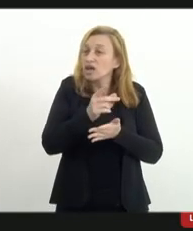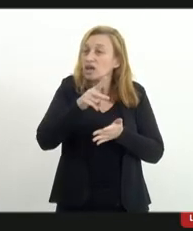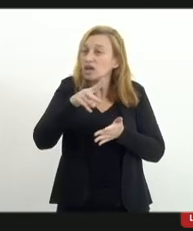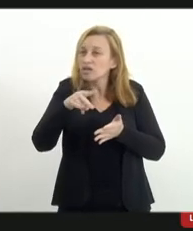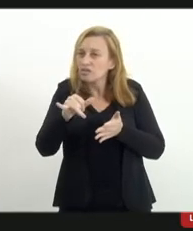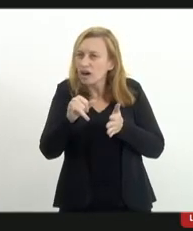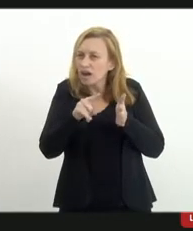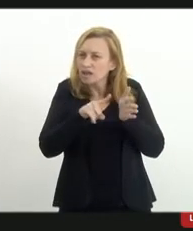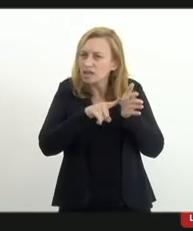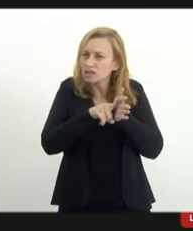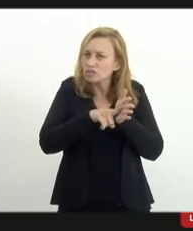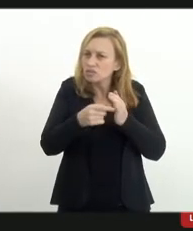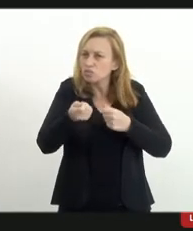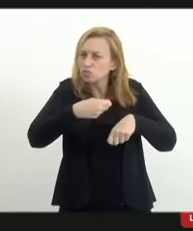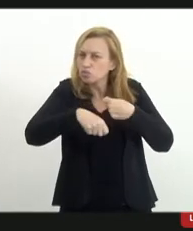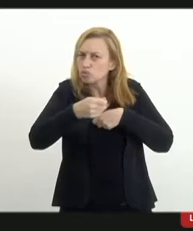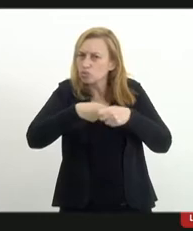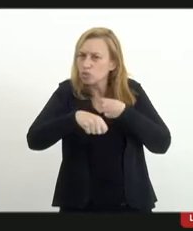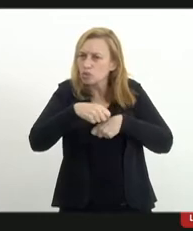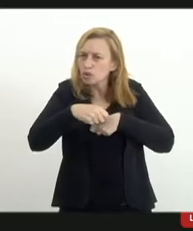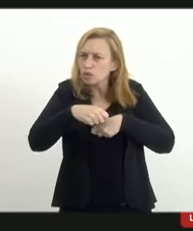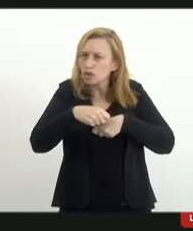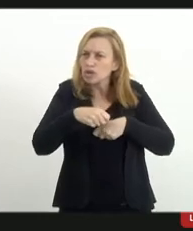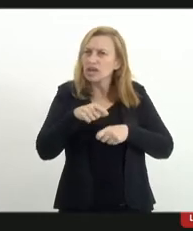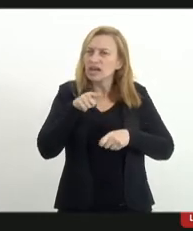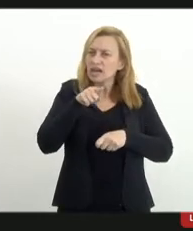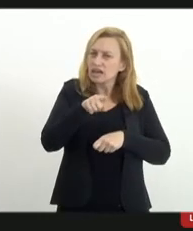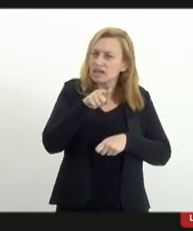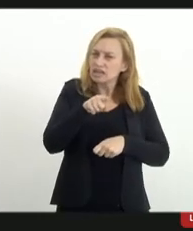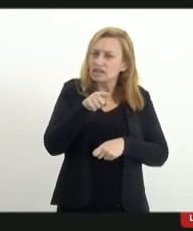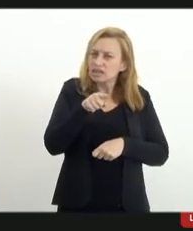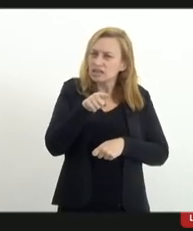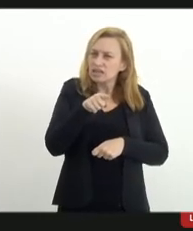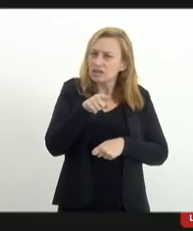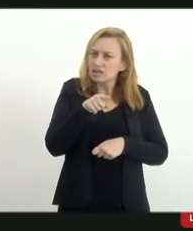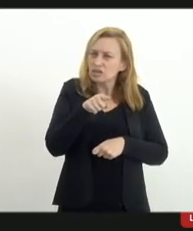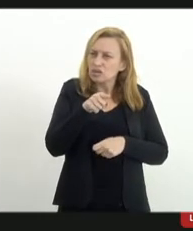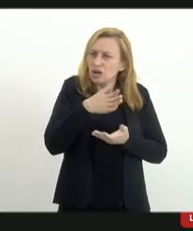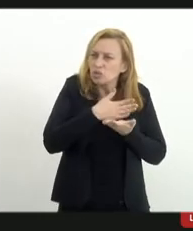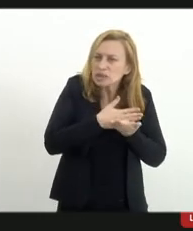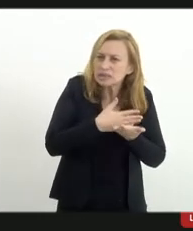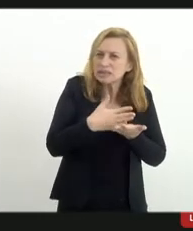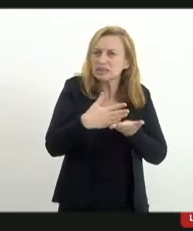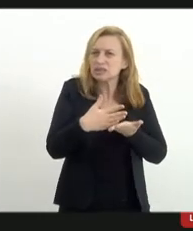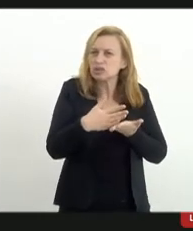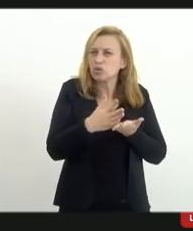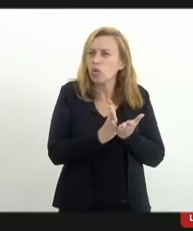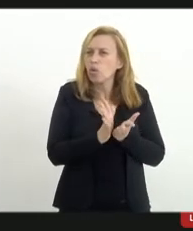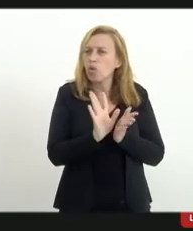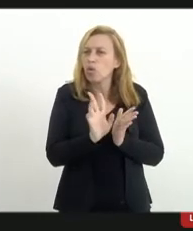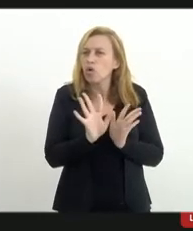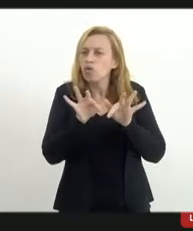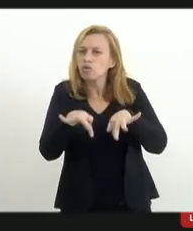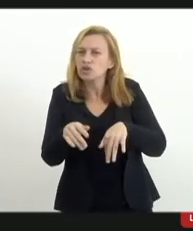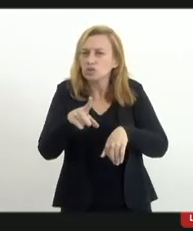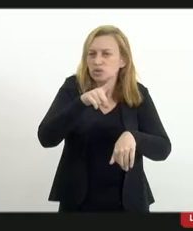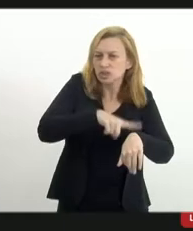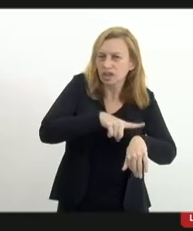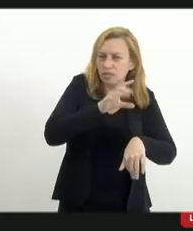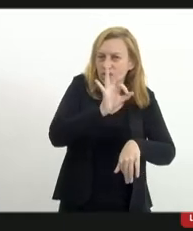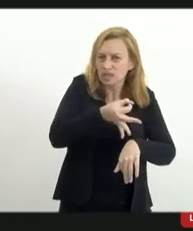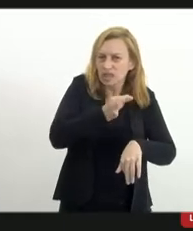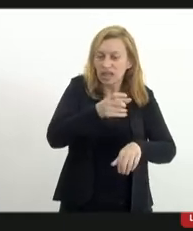de contencioso administrativo. Esse é o, vamos dizer assim, o início, é o fim do prazo decadencial. A partir